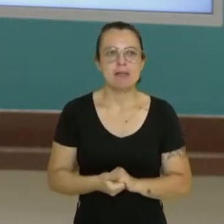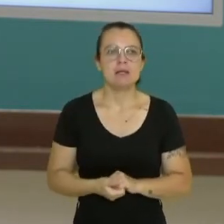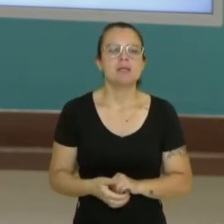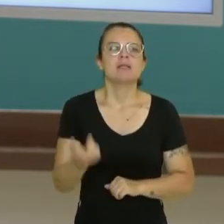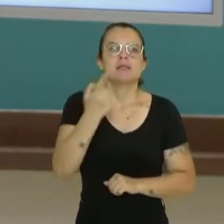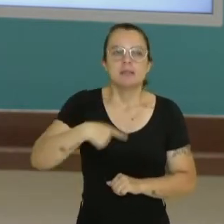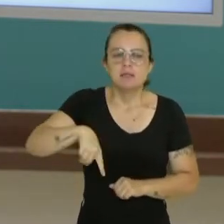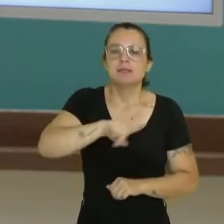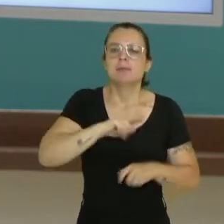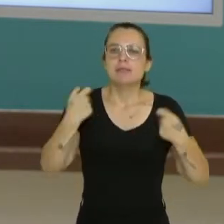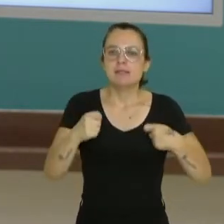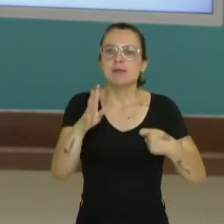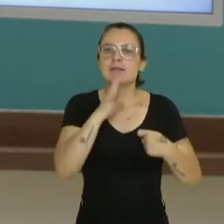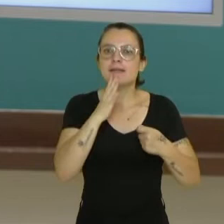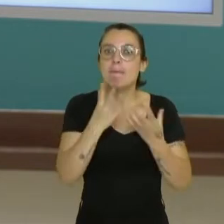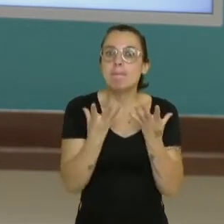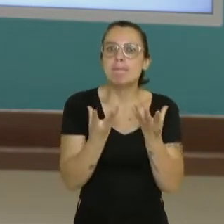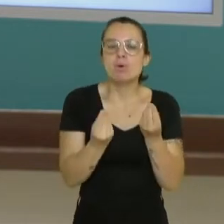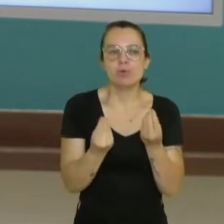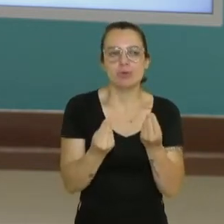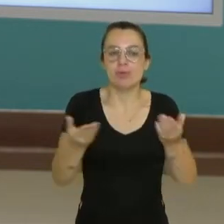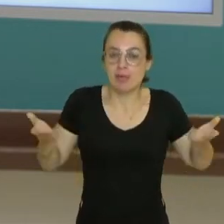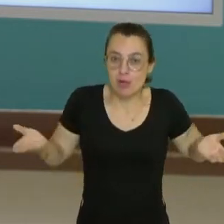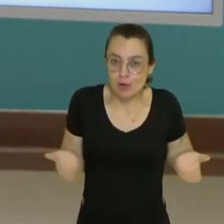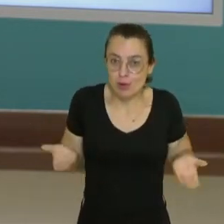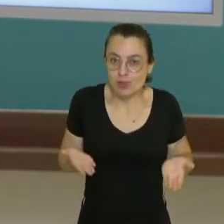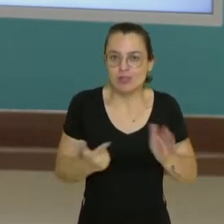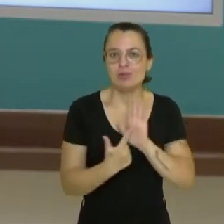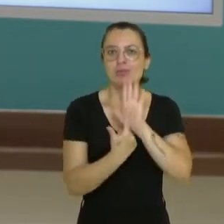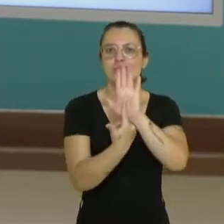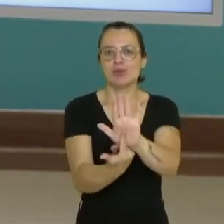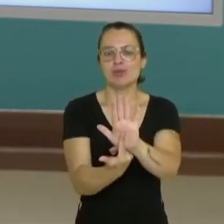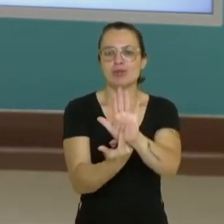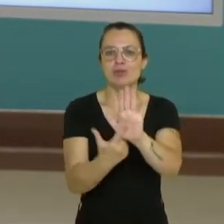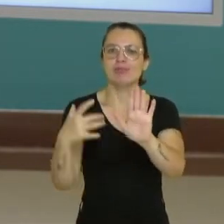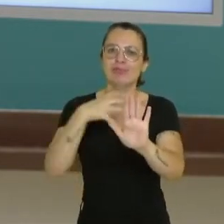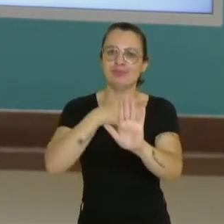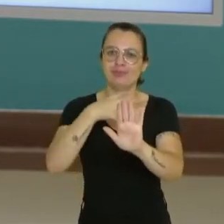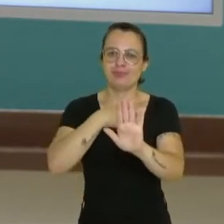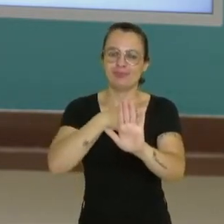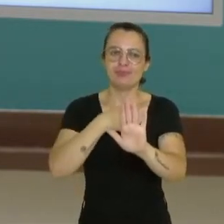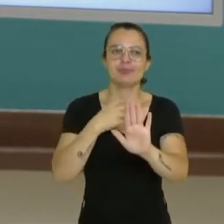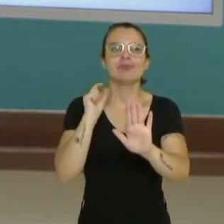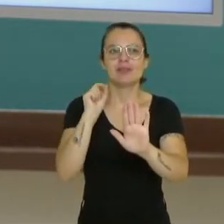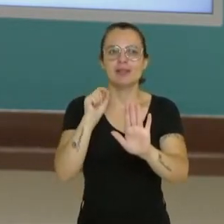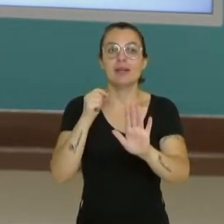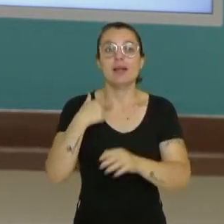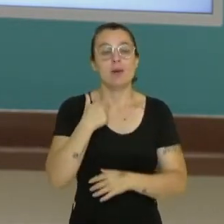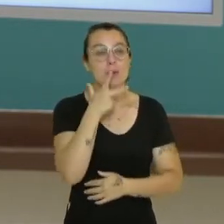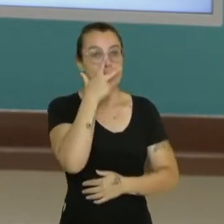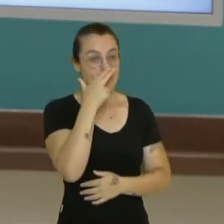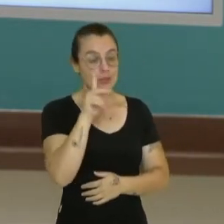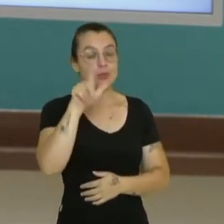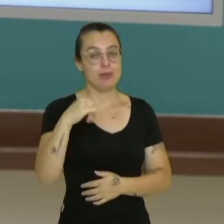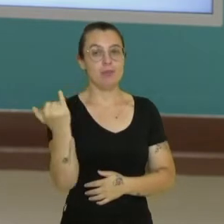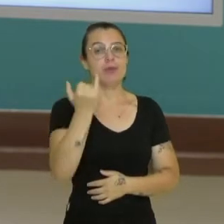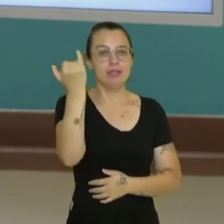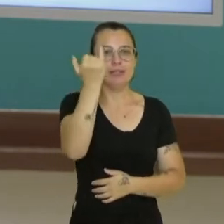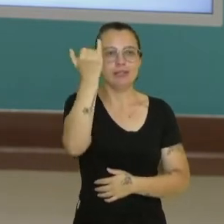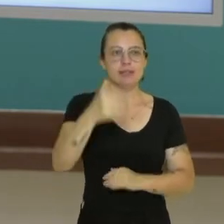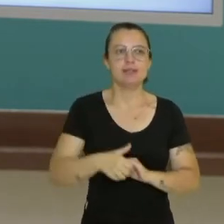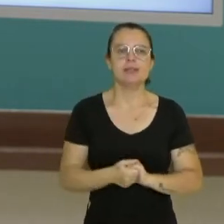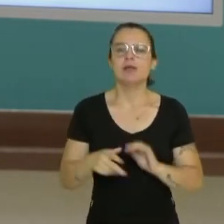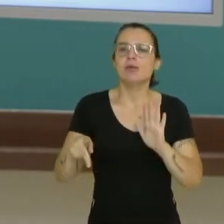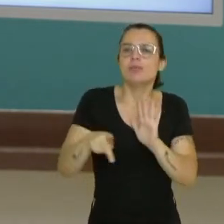temos que conhecer muito. Por isso, hoje eu trago para vocês esse método que eu acho bastante prudente, principalmente para